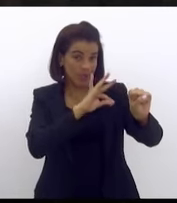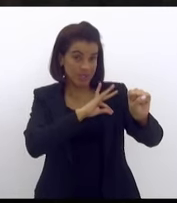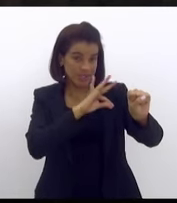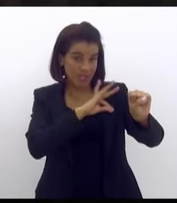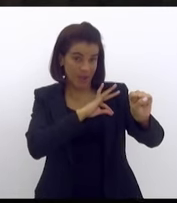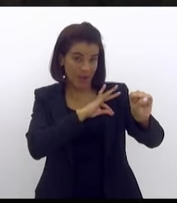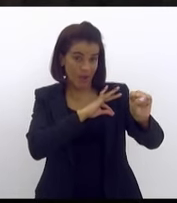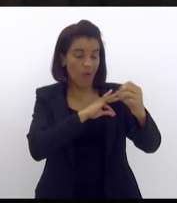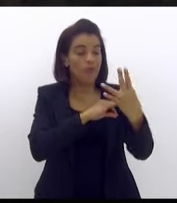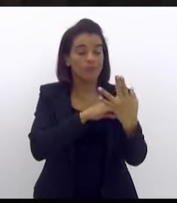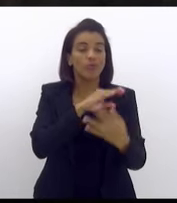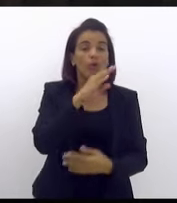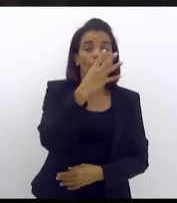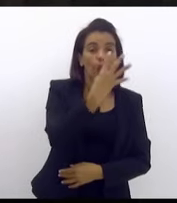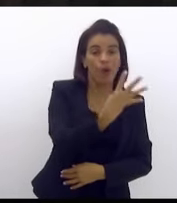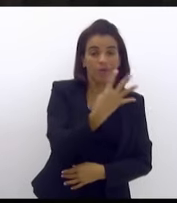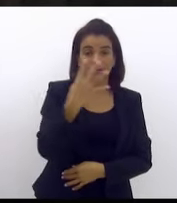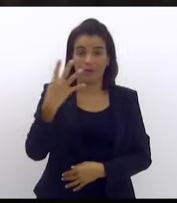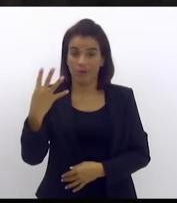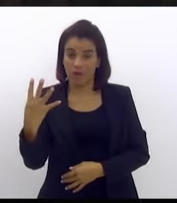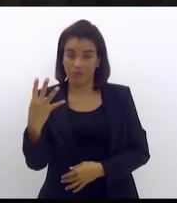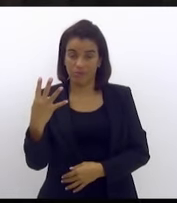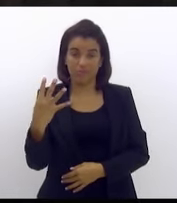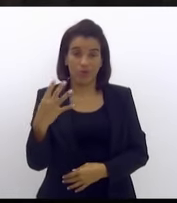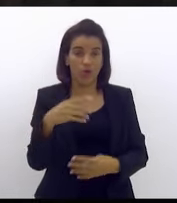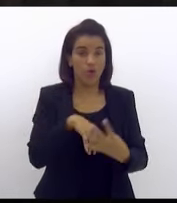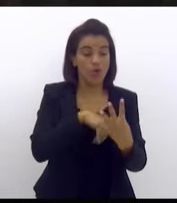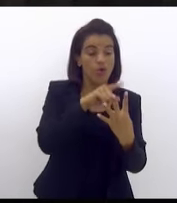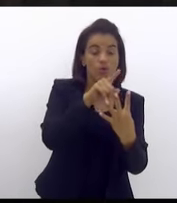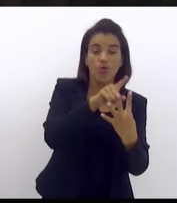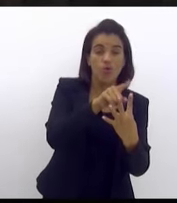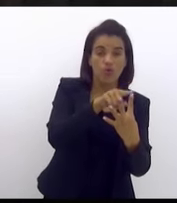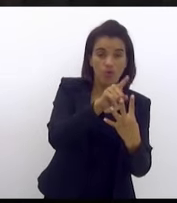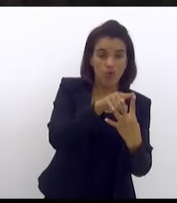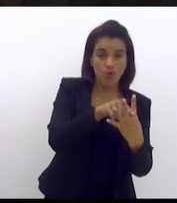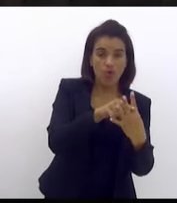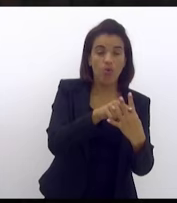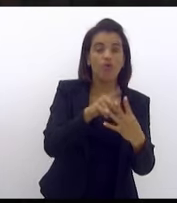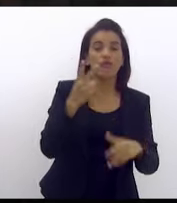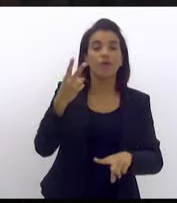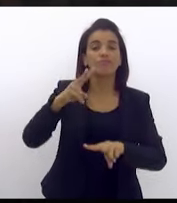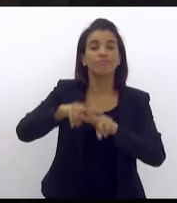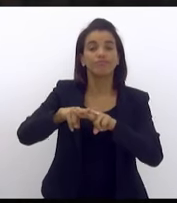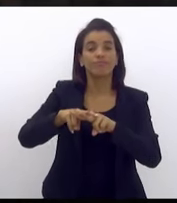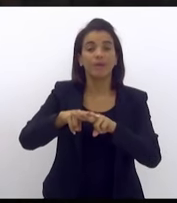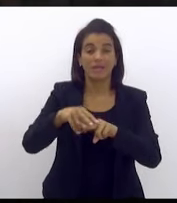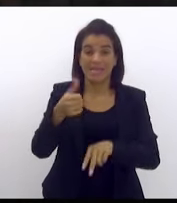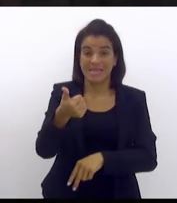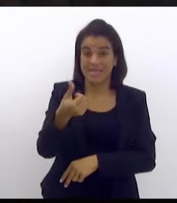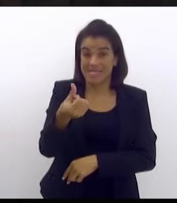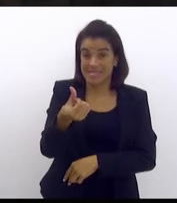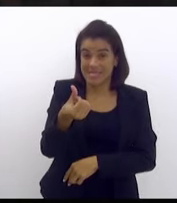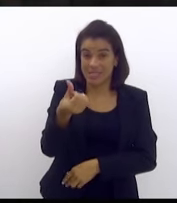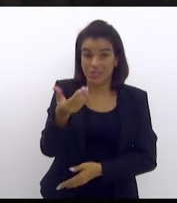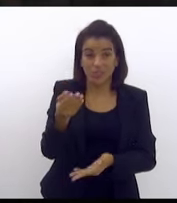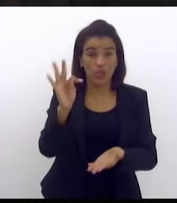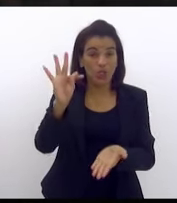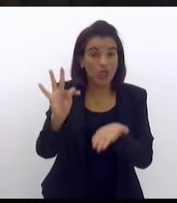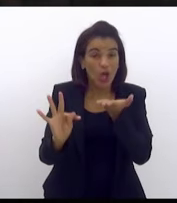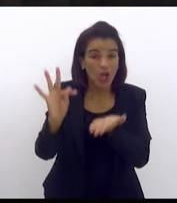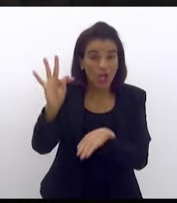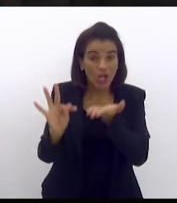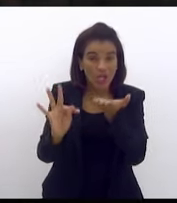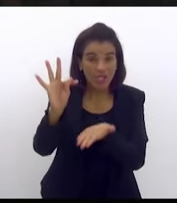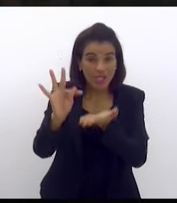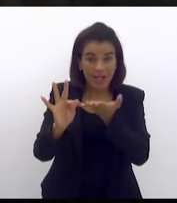4 e 4, envolvidos. Um com uma apreensão de 16 toneladas de maconha e outros 4